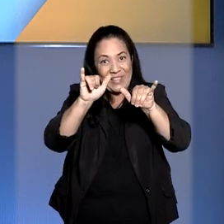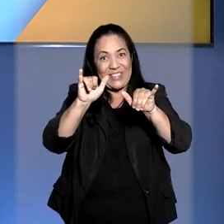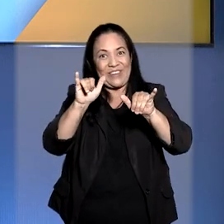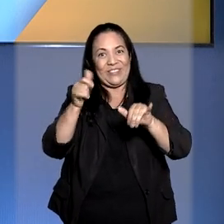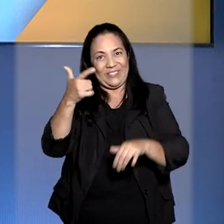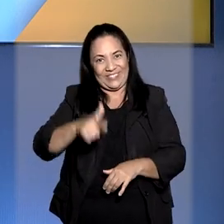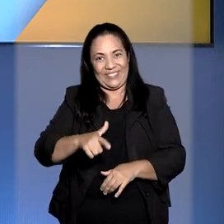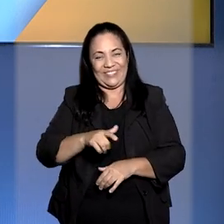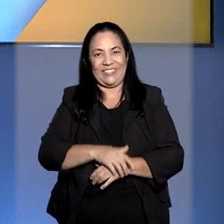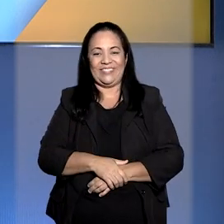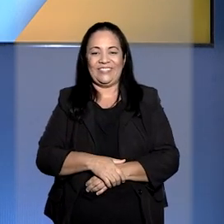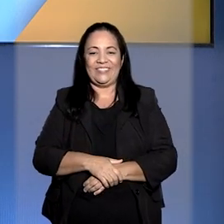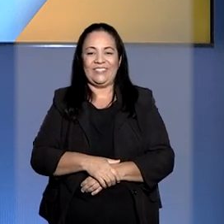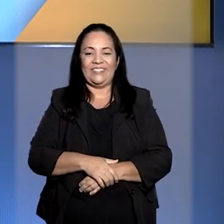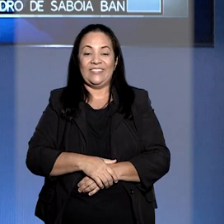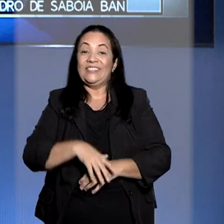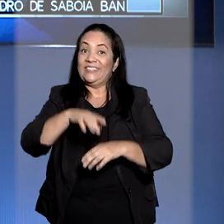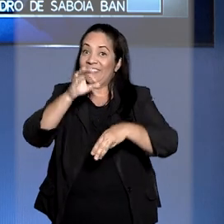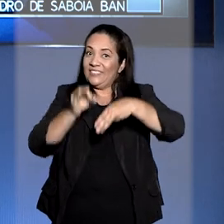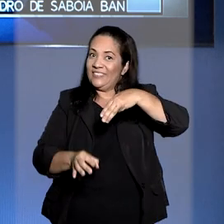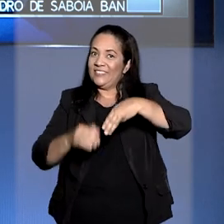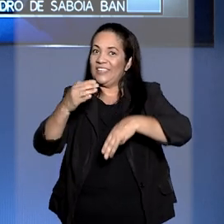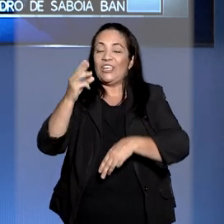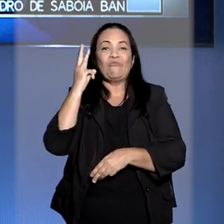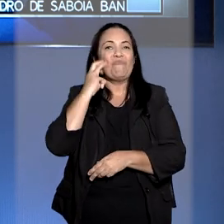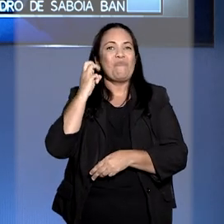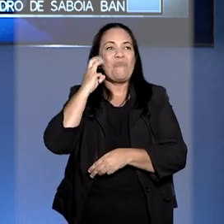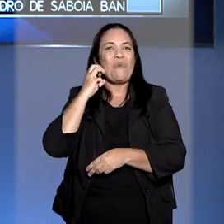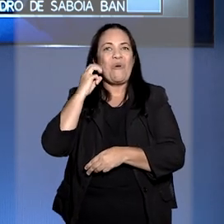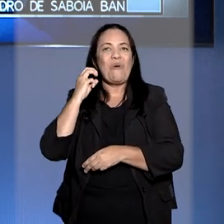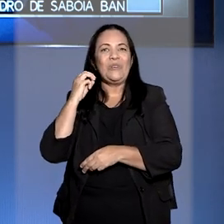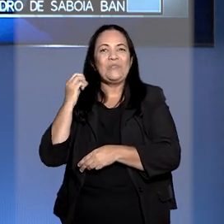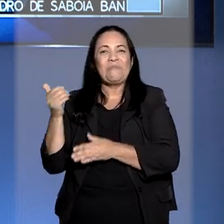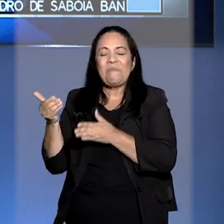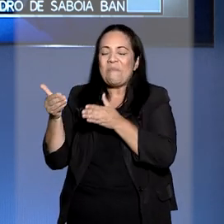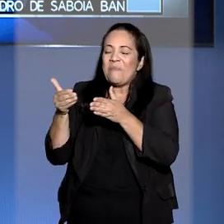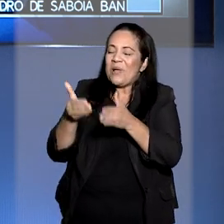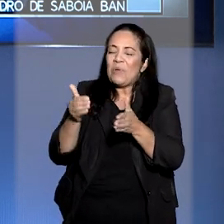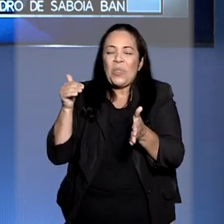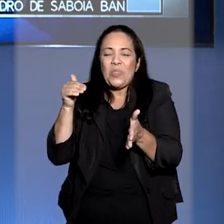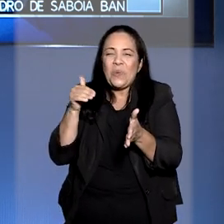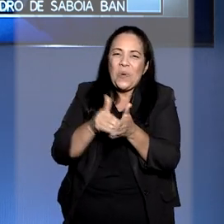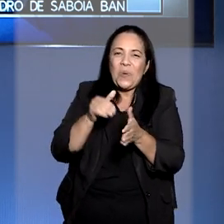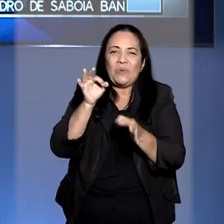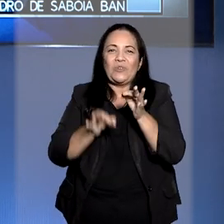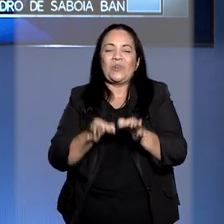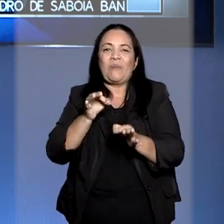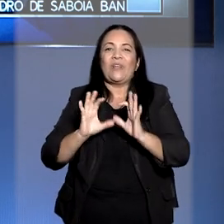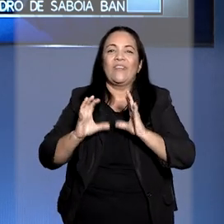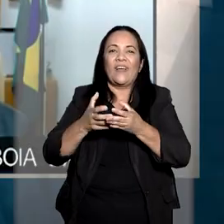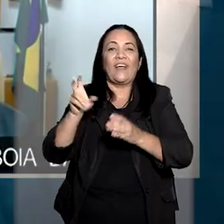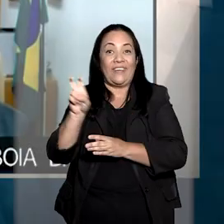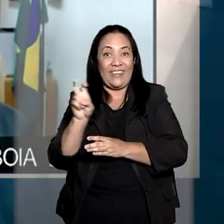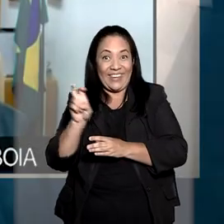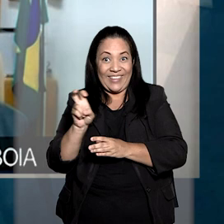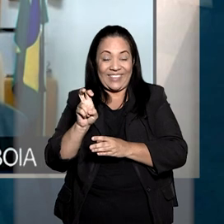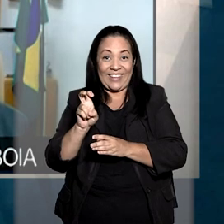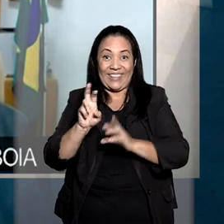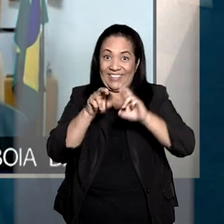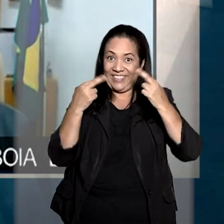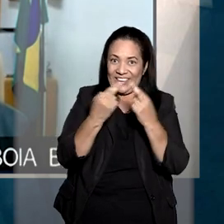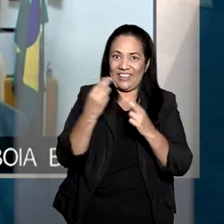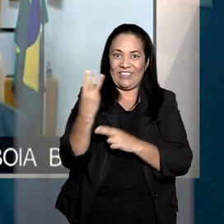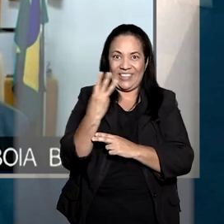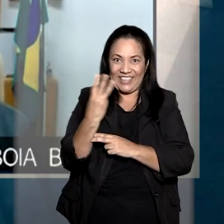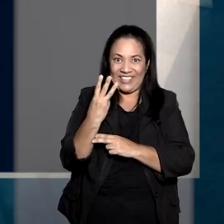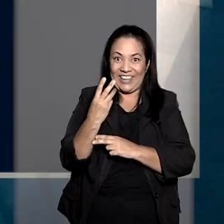Tem mais informações Jorge Mussi participou de seus últimos julgamentos na quinta turma e na